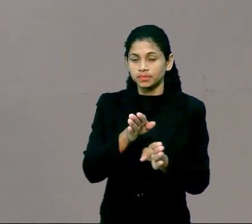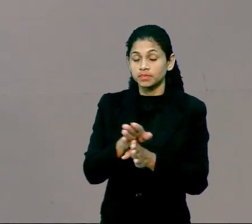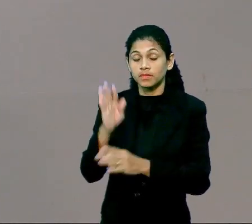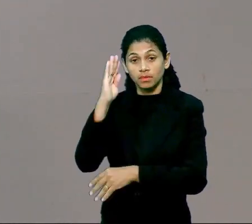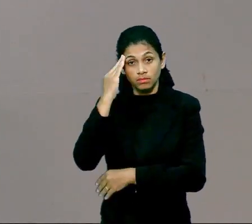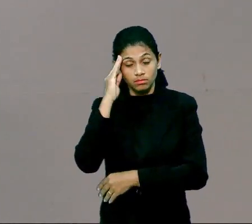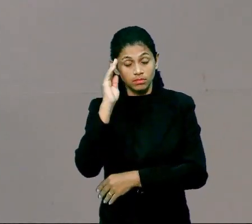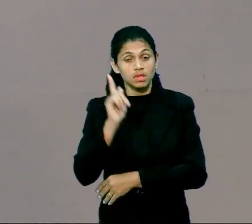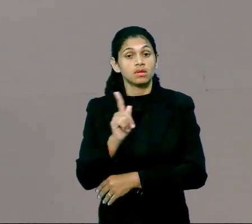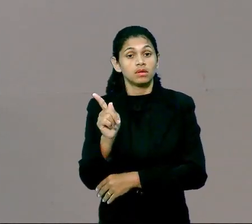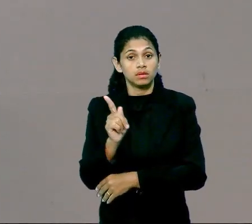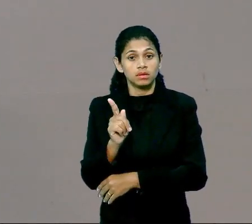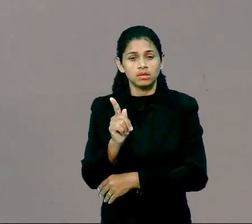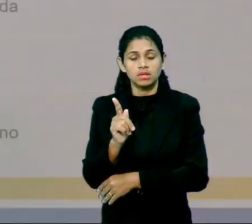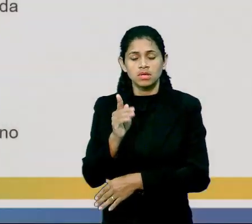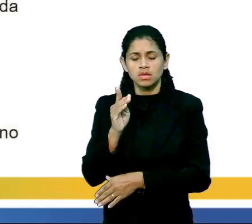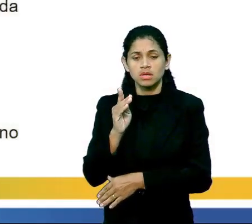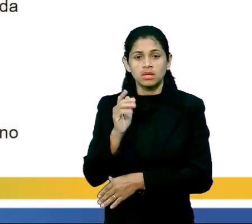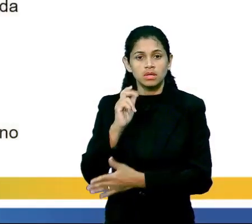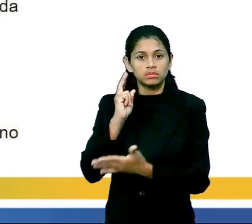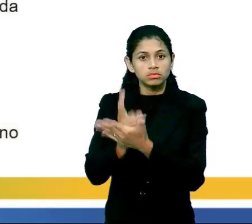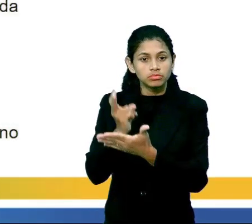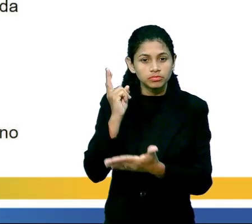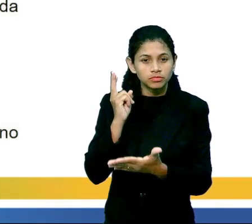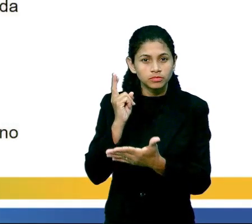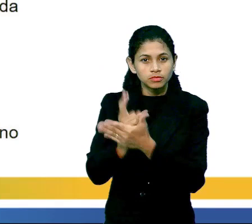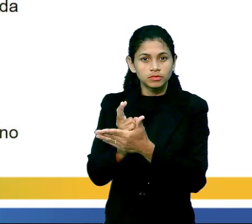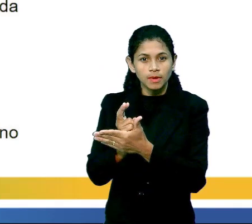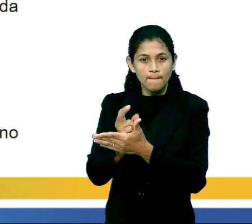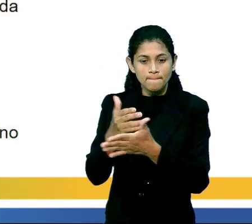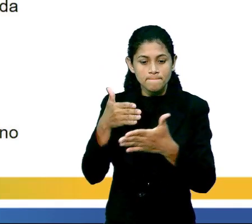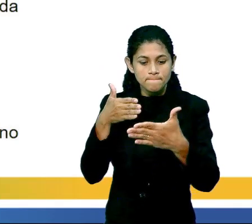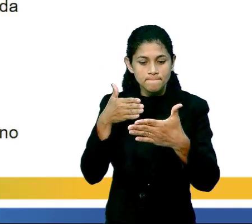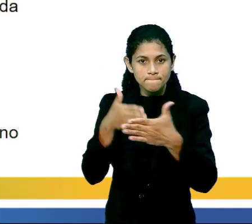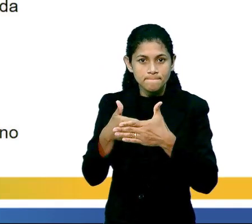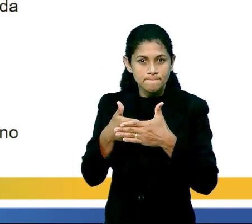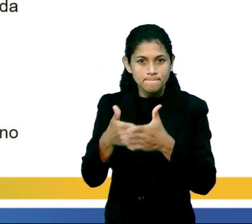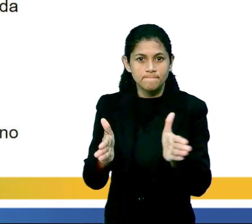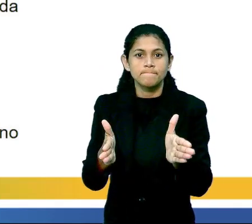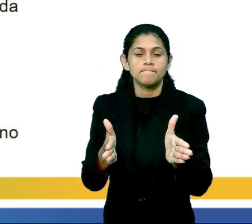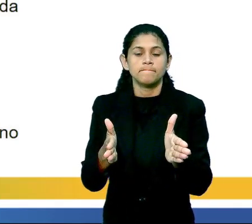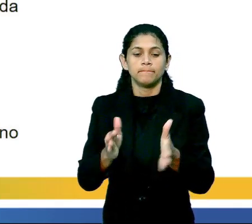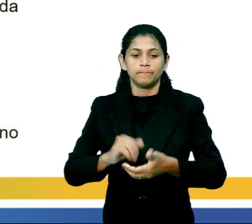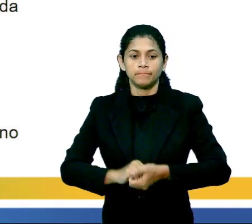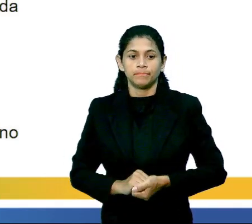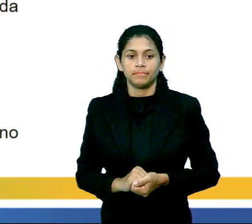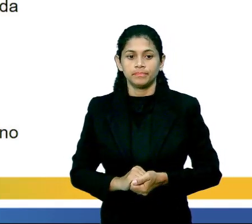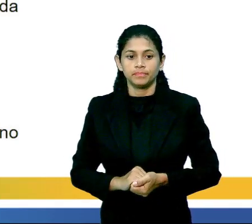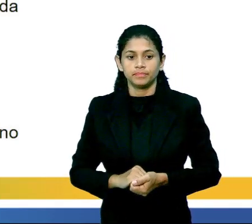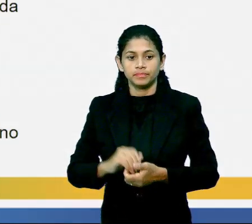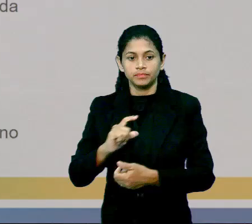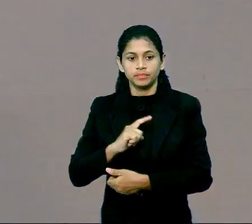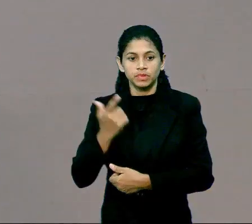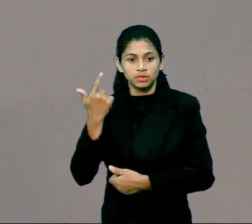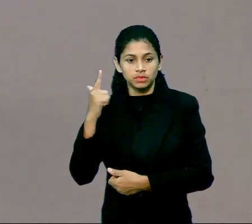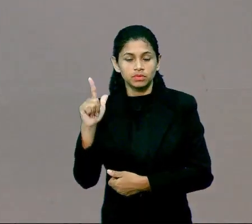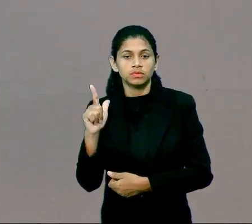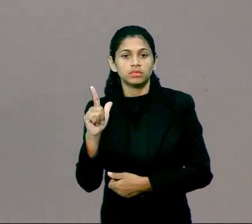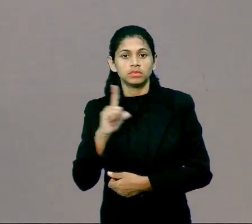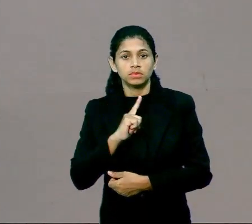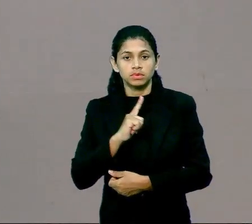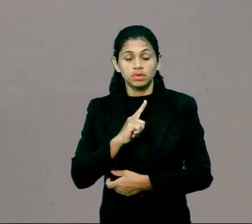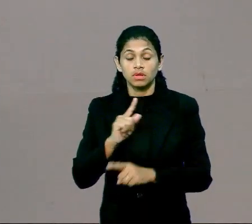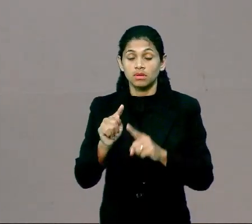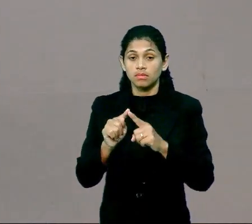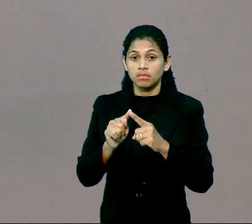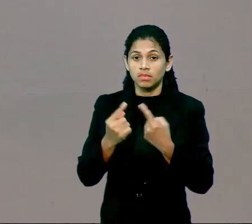que ela está sempre quebrando barreiras, porque são coisas que são impostas. Então essa transposição dos limites, beleza? Temos mais questões? Temos mais questões, mas